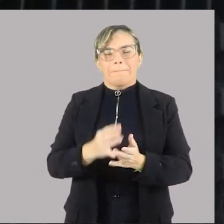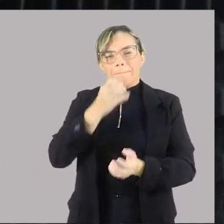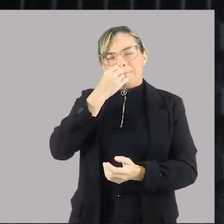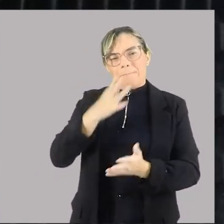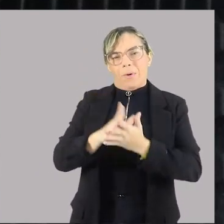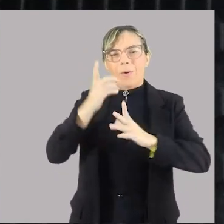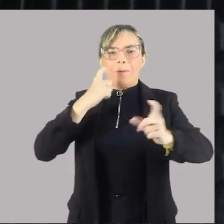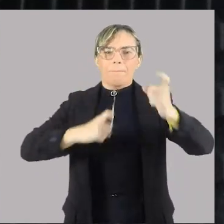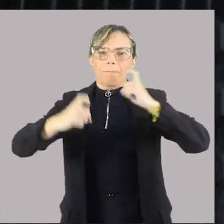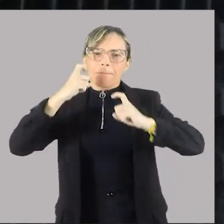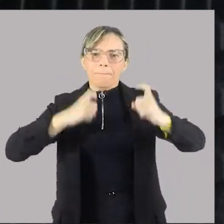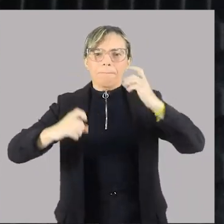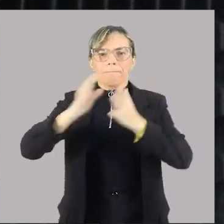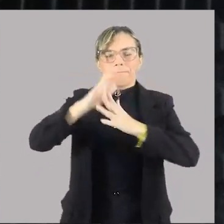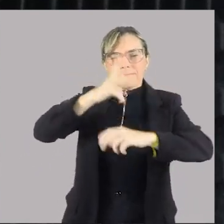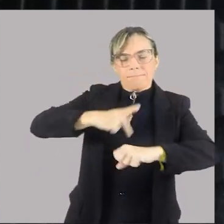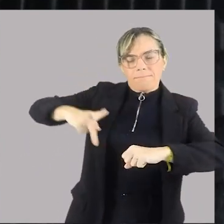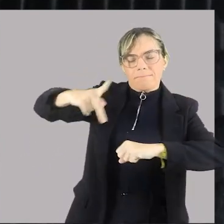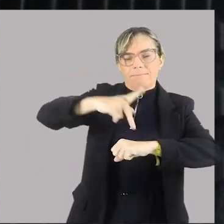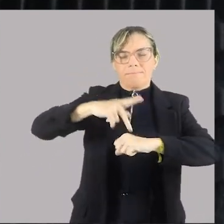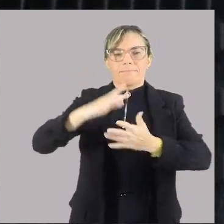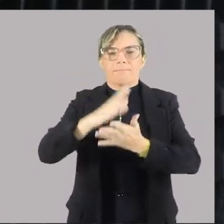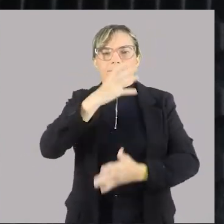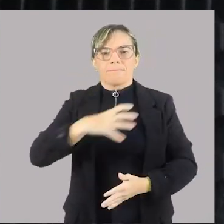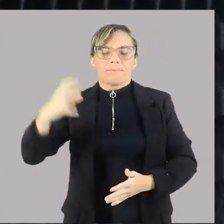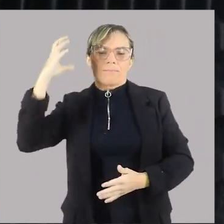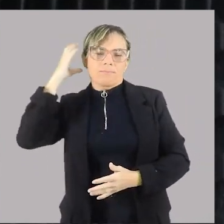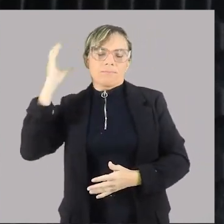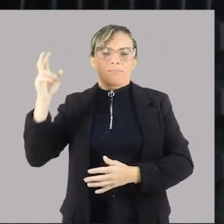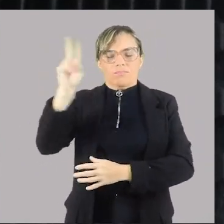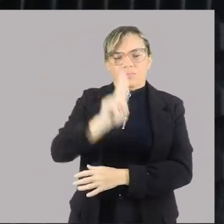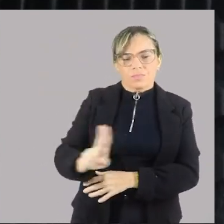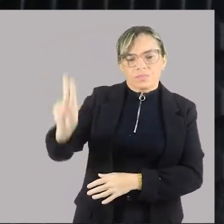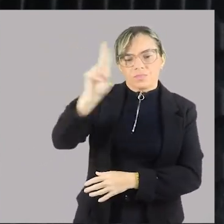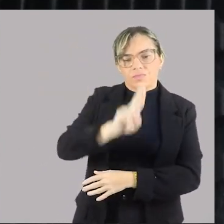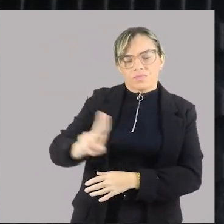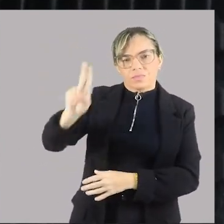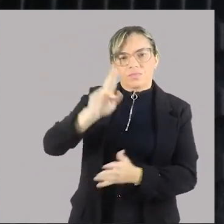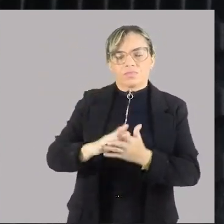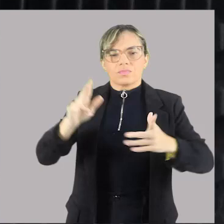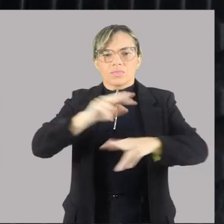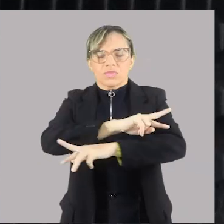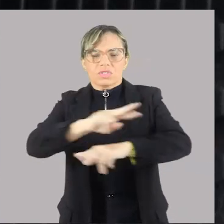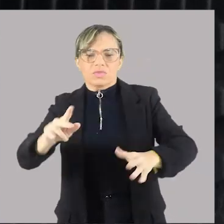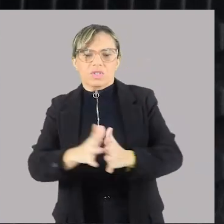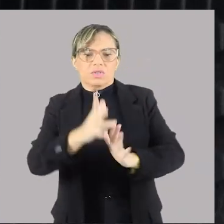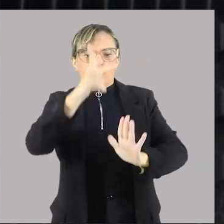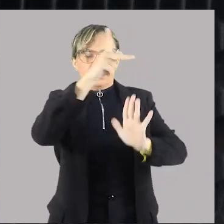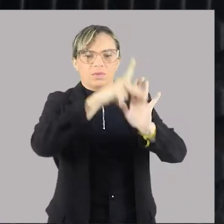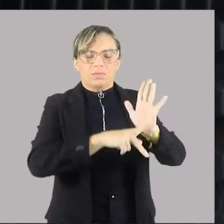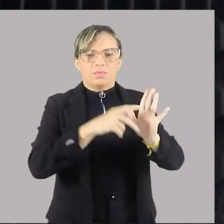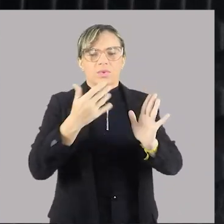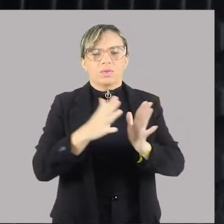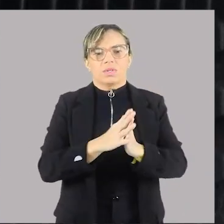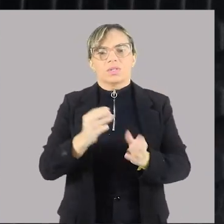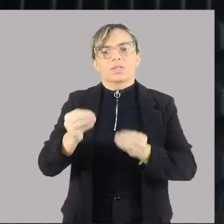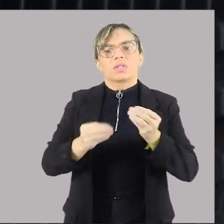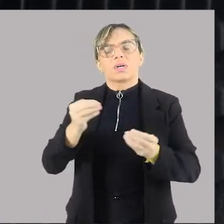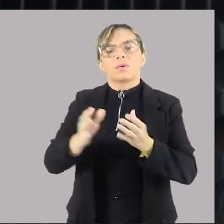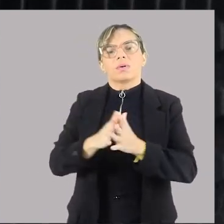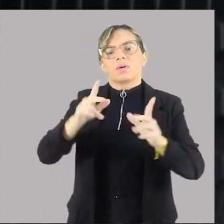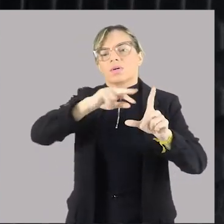com o país. O rádio é usado para isso, inclusive através de vários programas, assim como